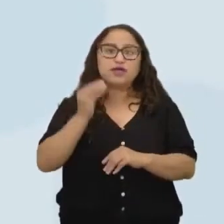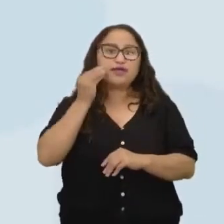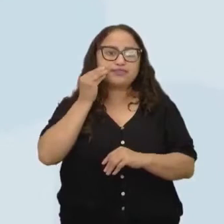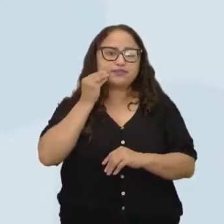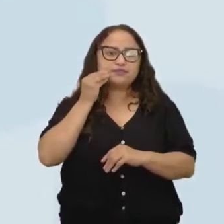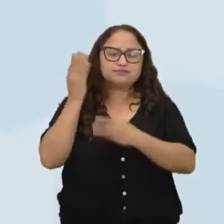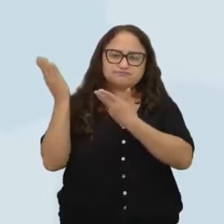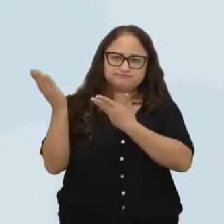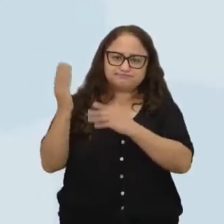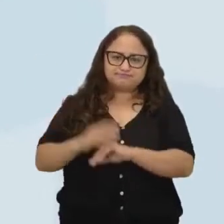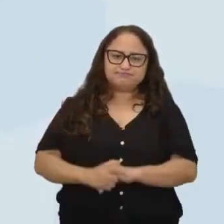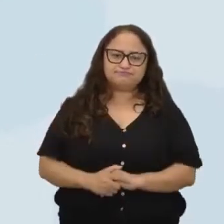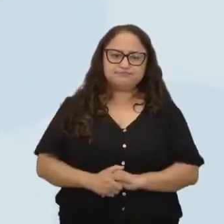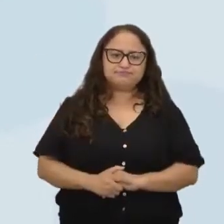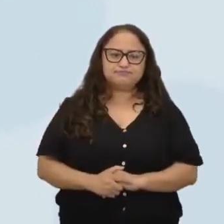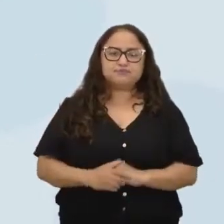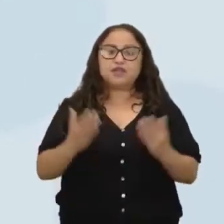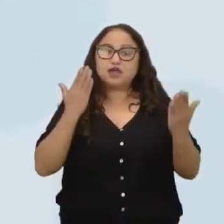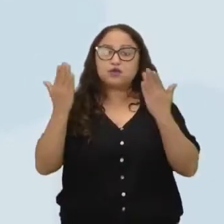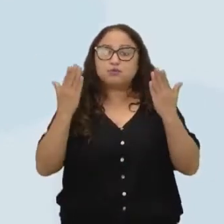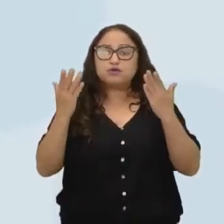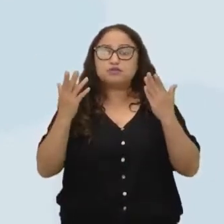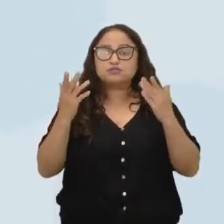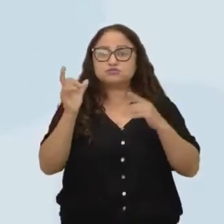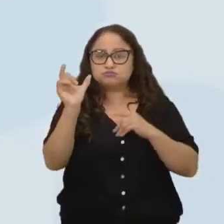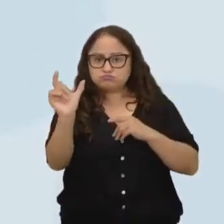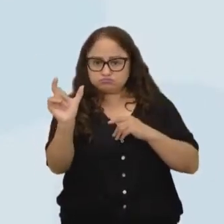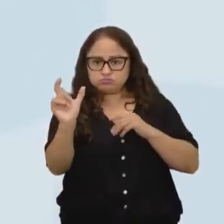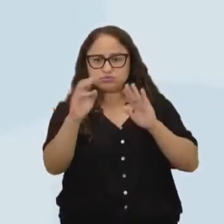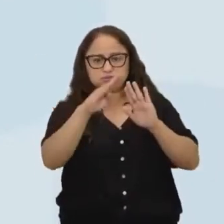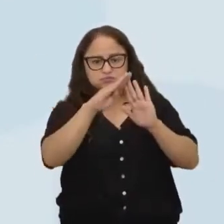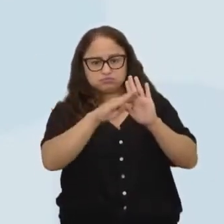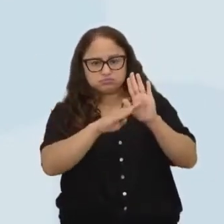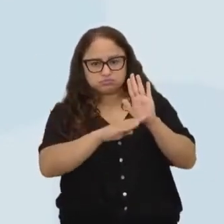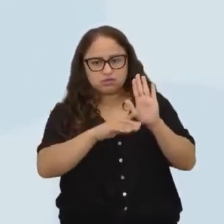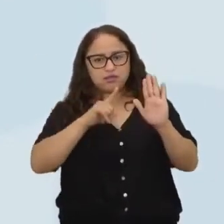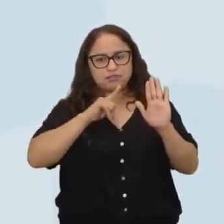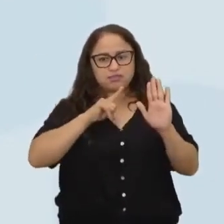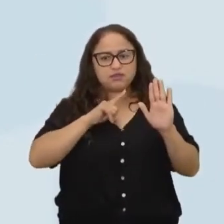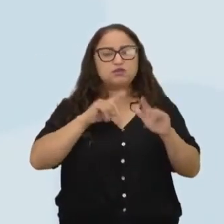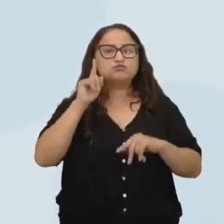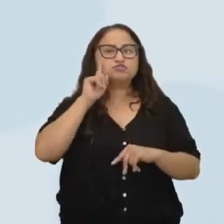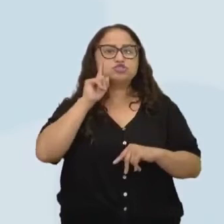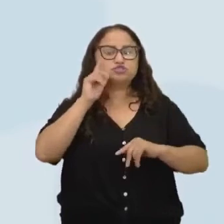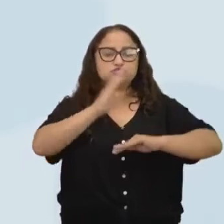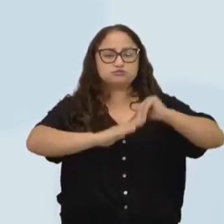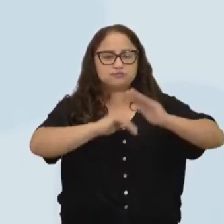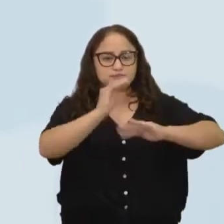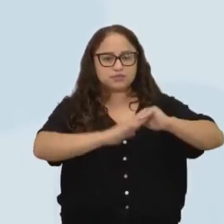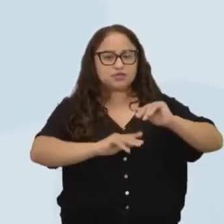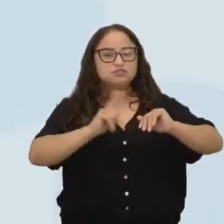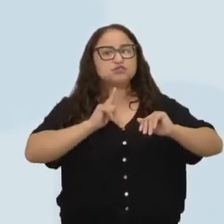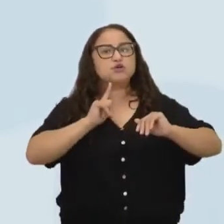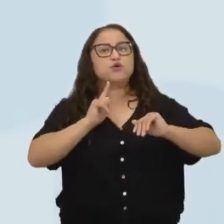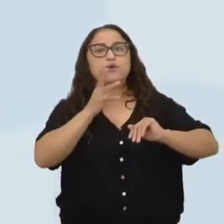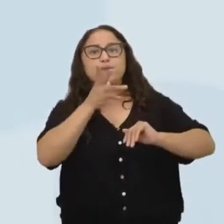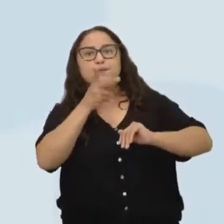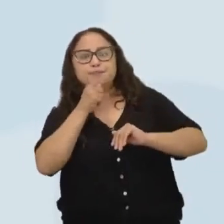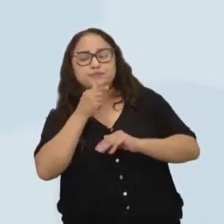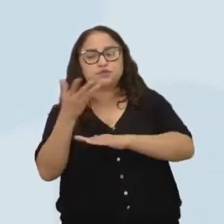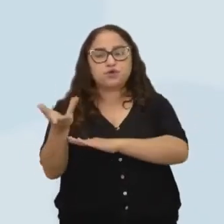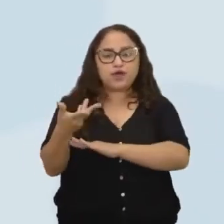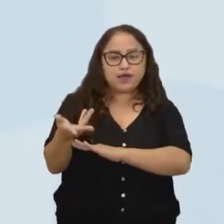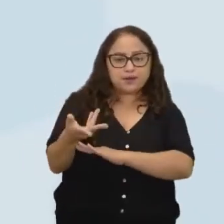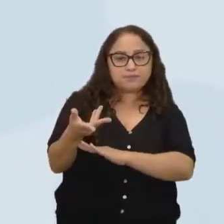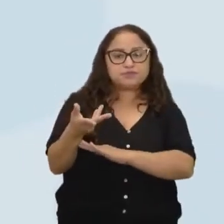inferir aqui. Tá? A comparação incluiu 2 outros protocolos, o exercício contínuo realizado em baixa ou moderada intensidade, de